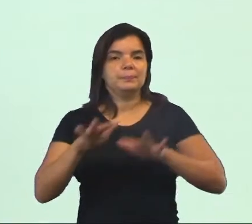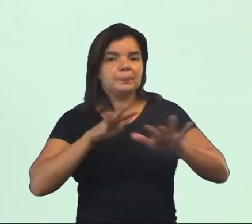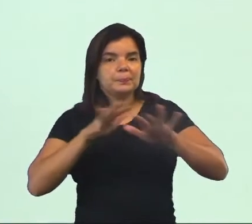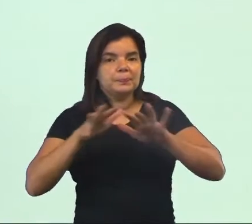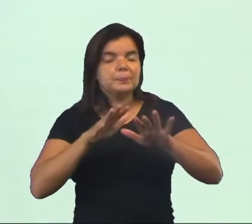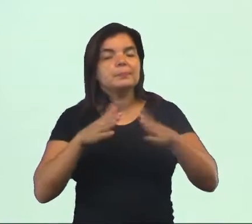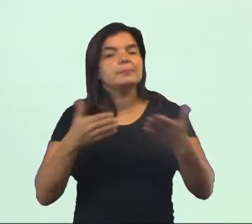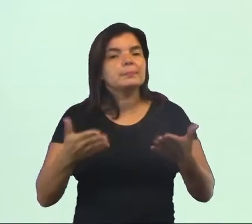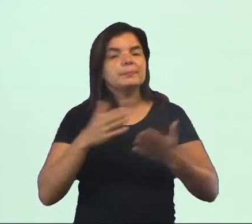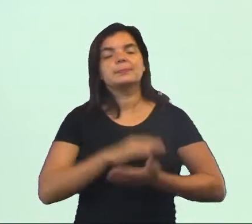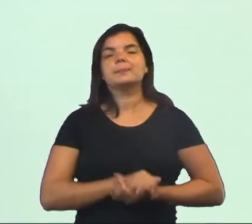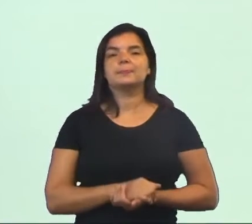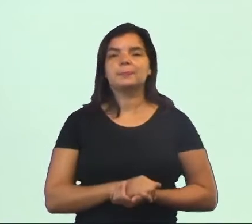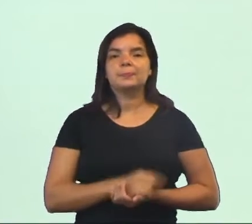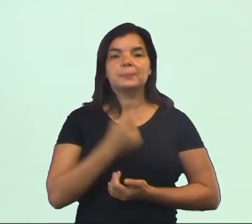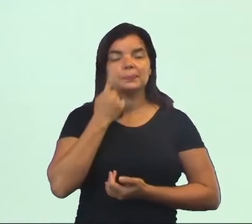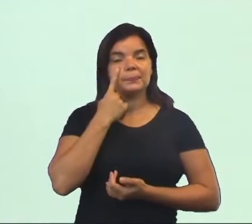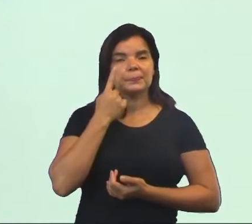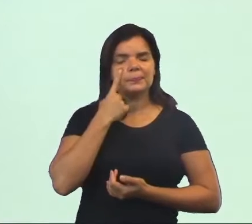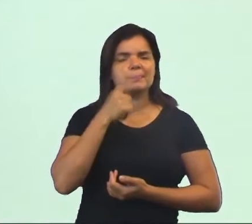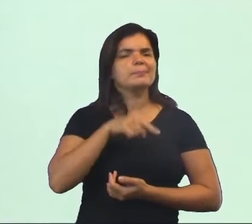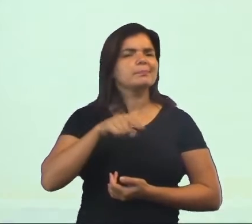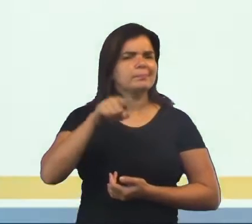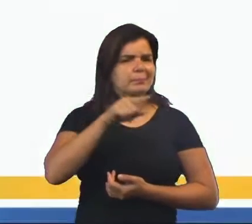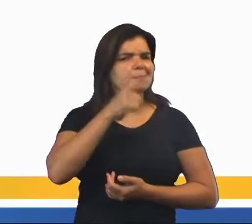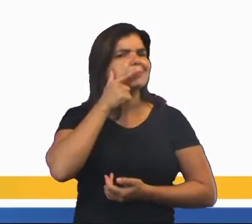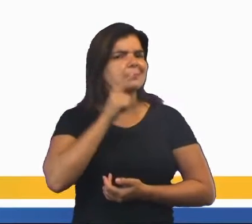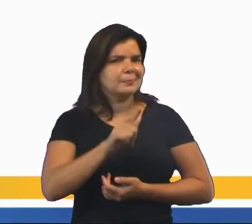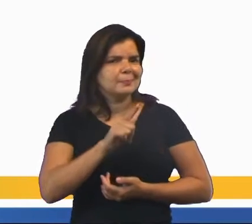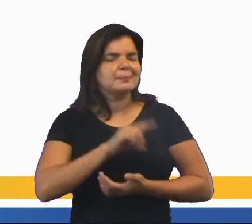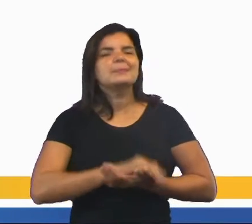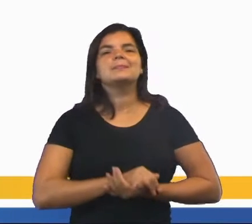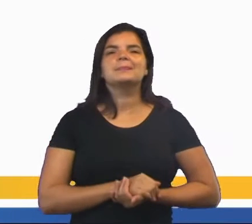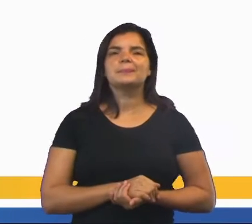movimentação? Vamos ver juntos? Será que vocês acertaram?